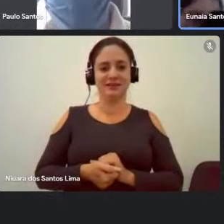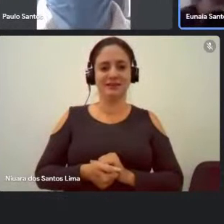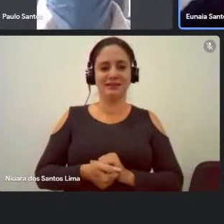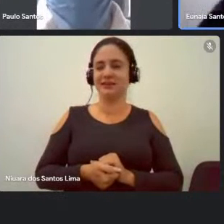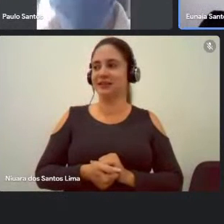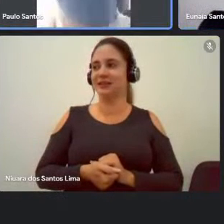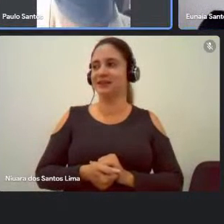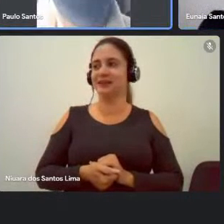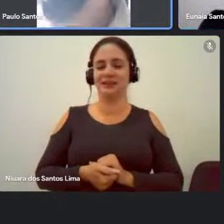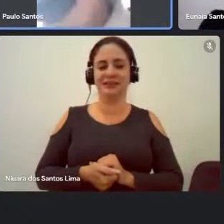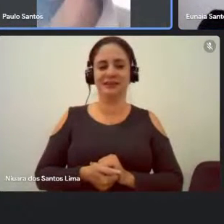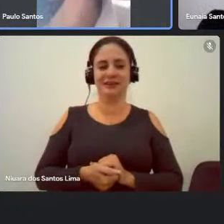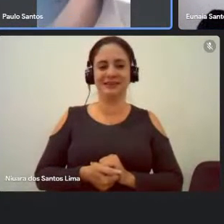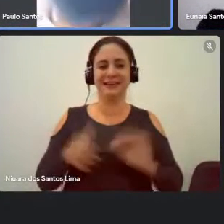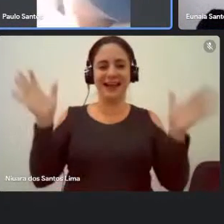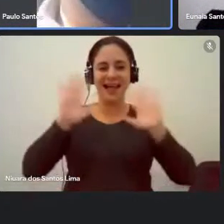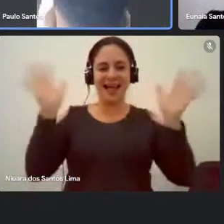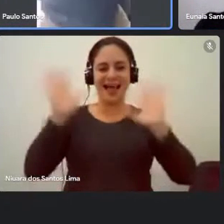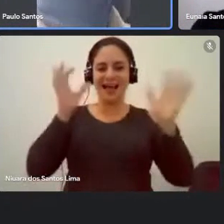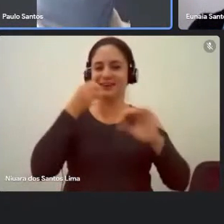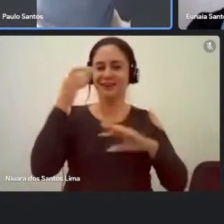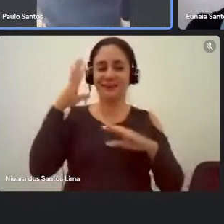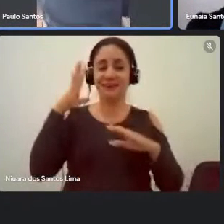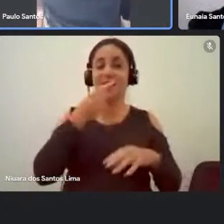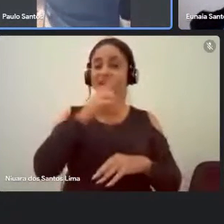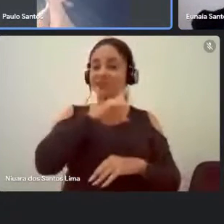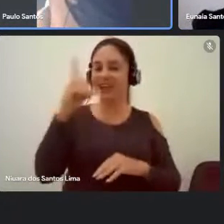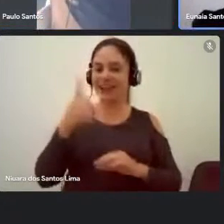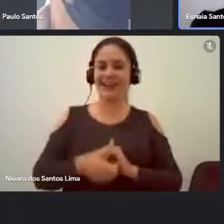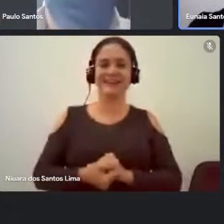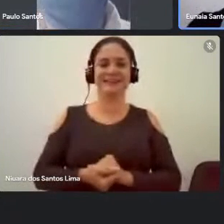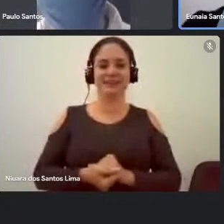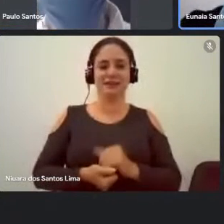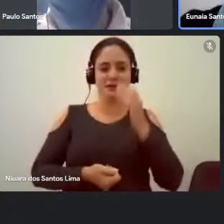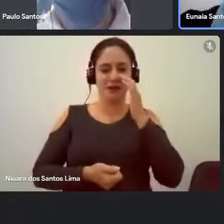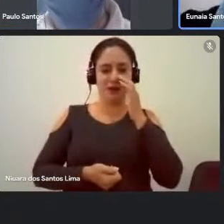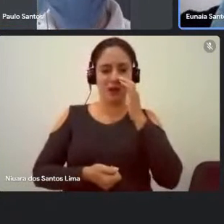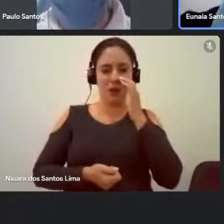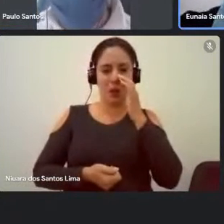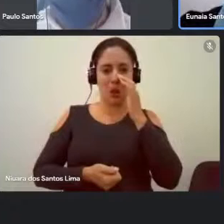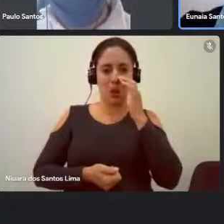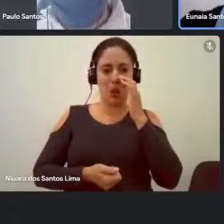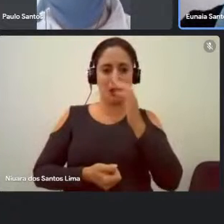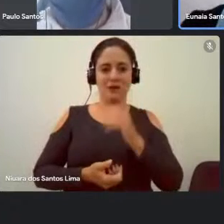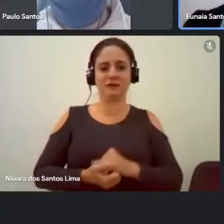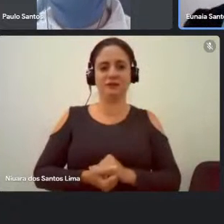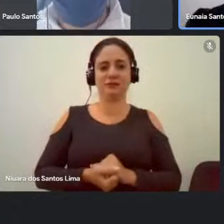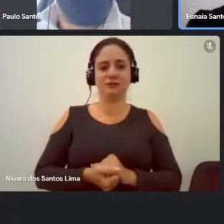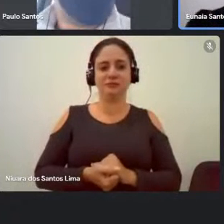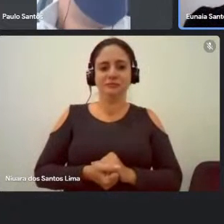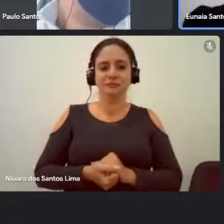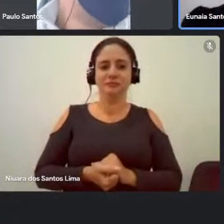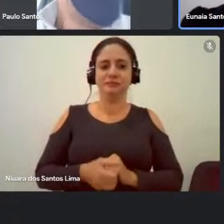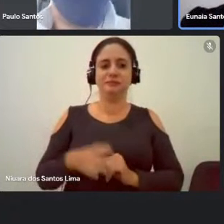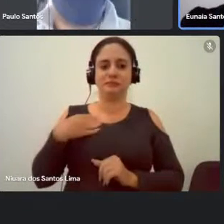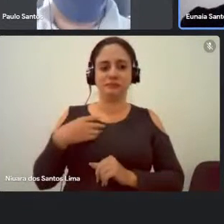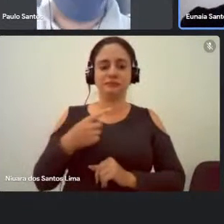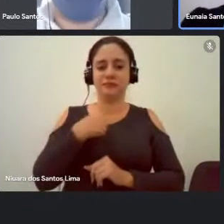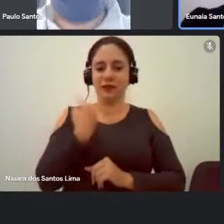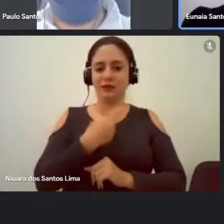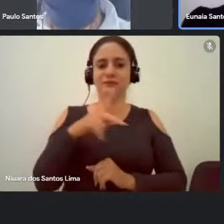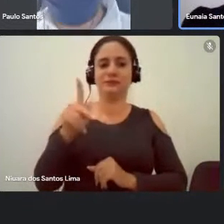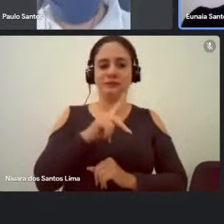Professor? Salve, salve. Boa tarde. Bom dia. Então, nada melhor, né, do que o nosso